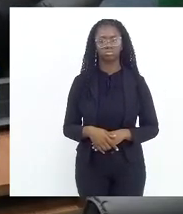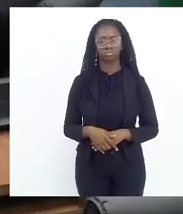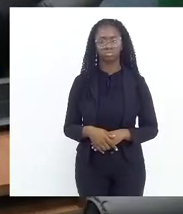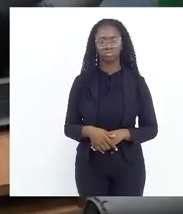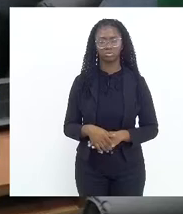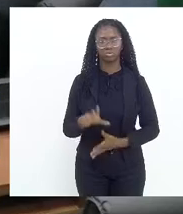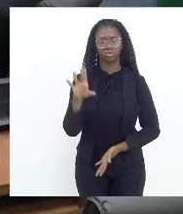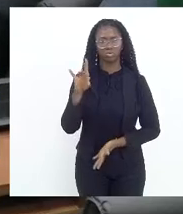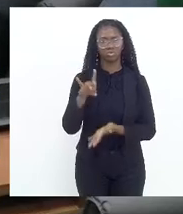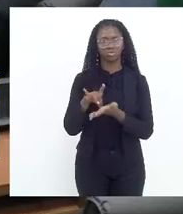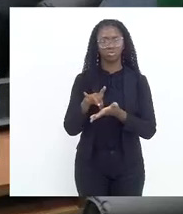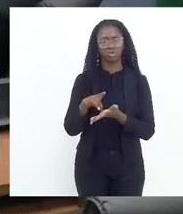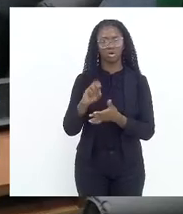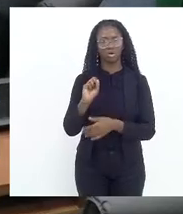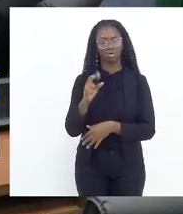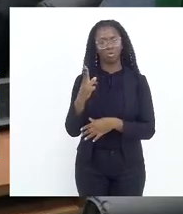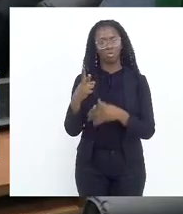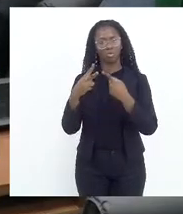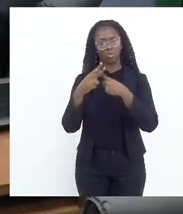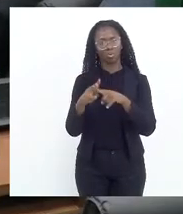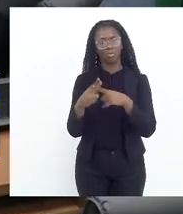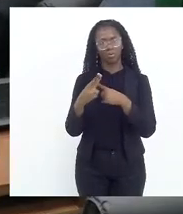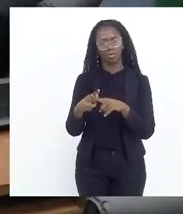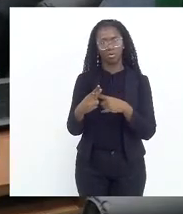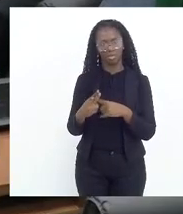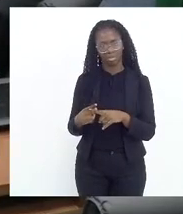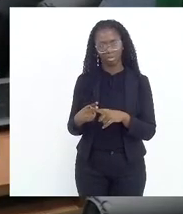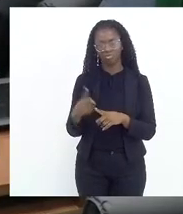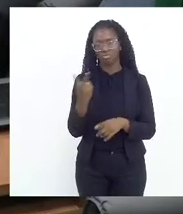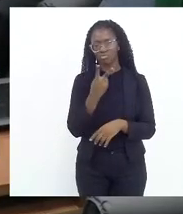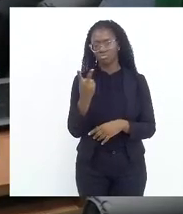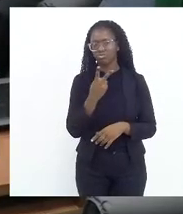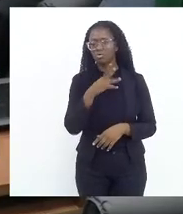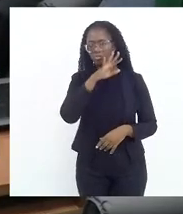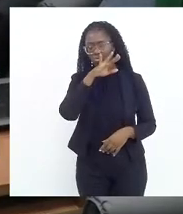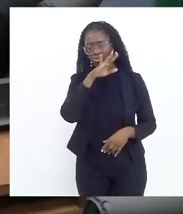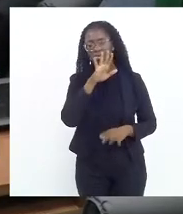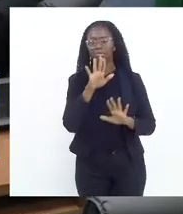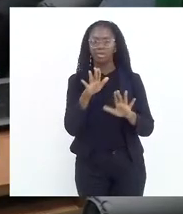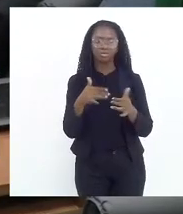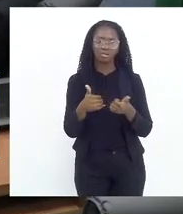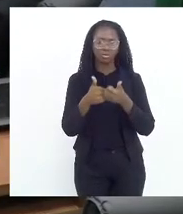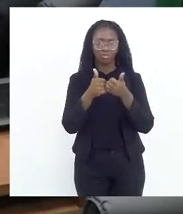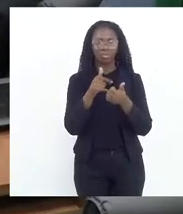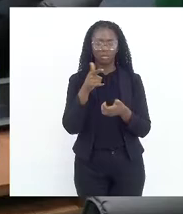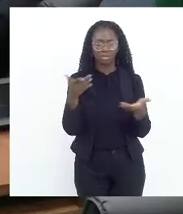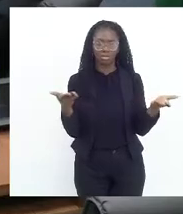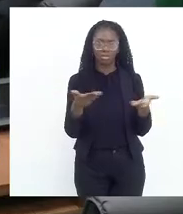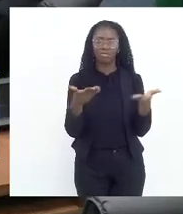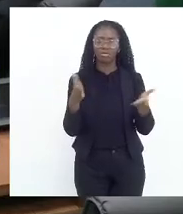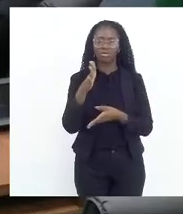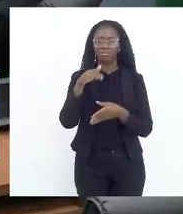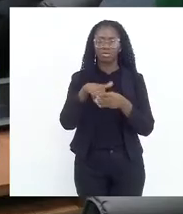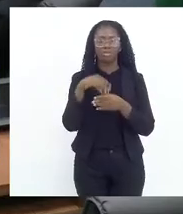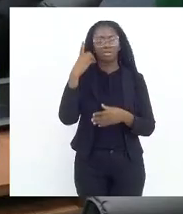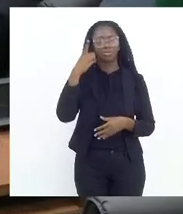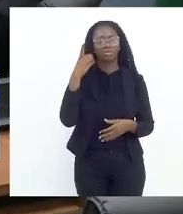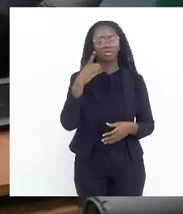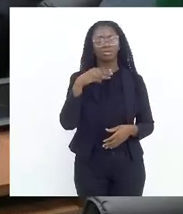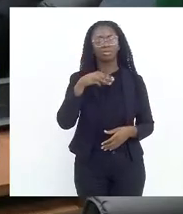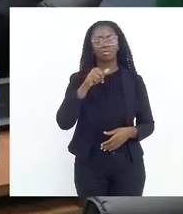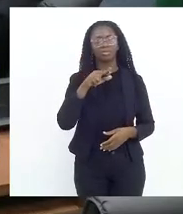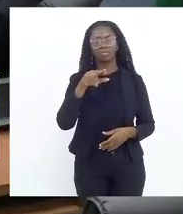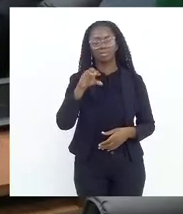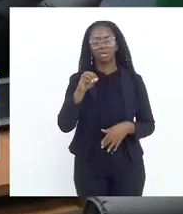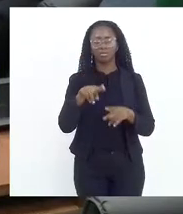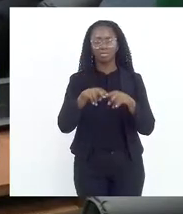original ou o emendado, né? Mas vou acompanhar nesse momento o voto do deputado Márcio Pacheco, porque acho que